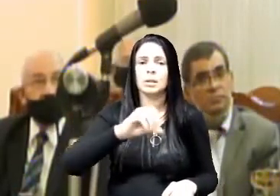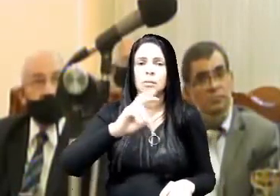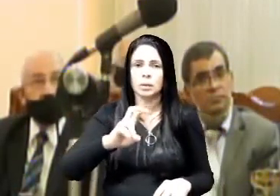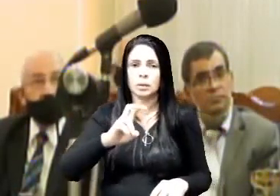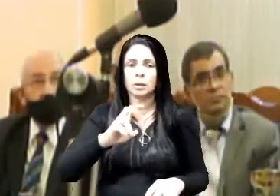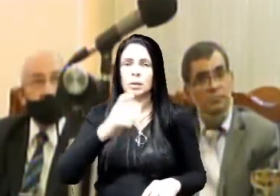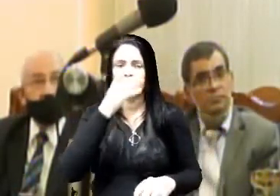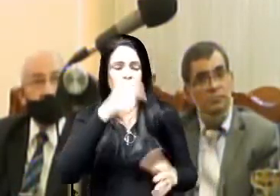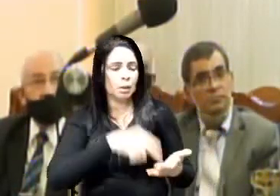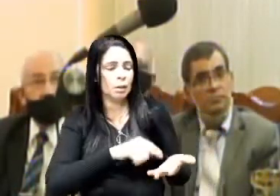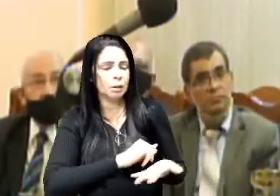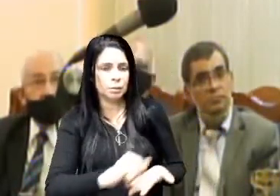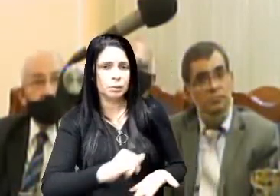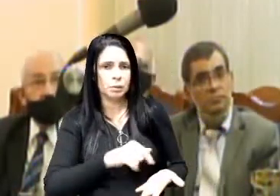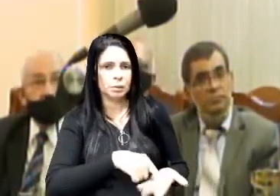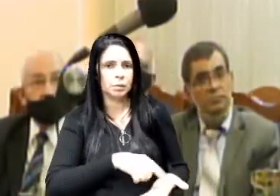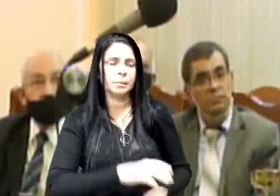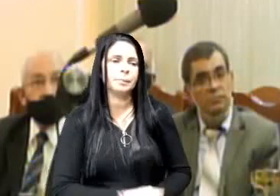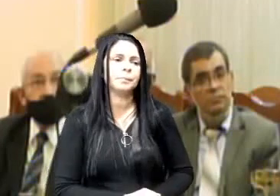eles